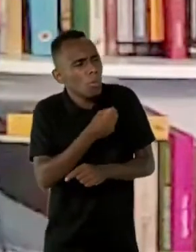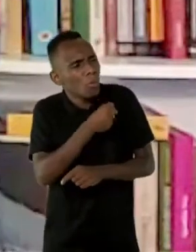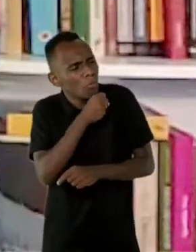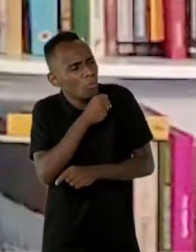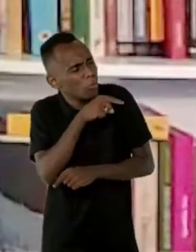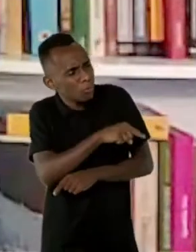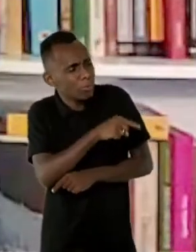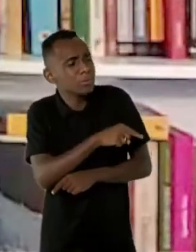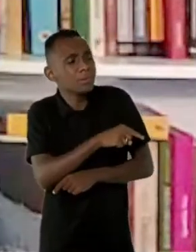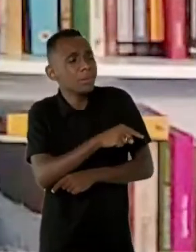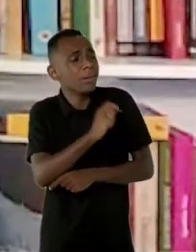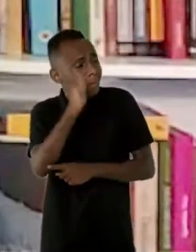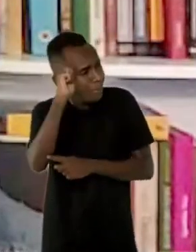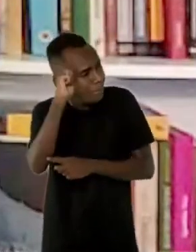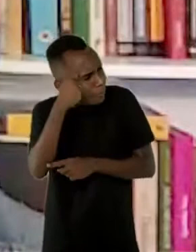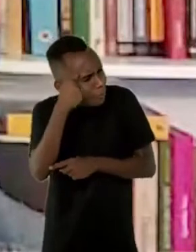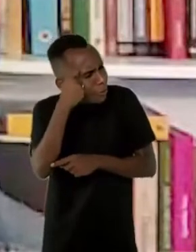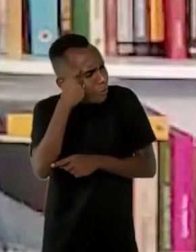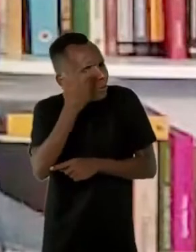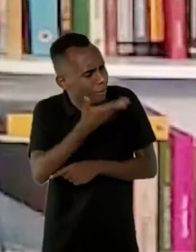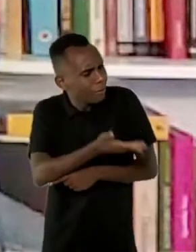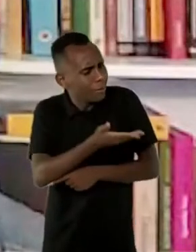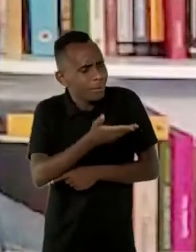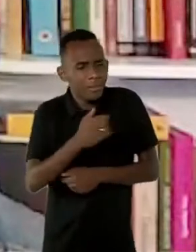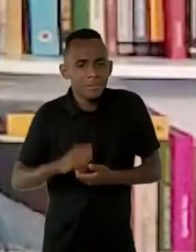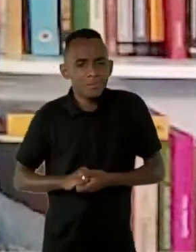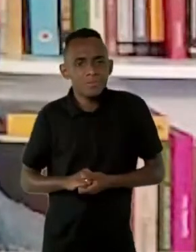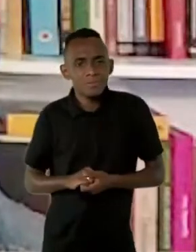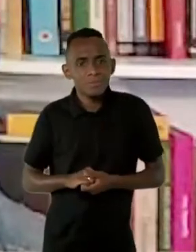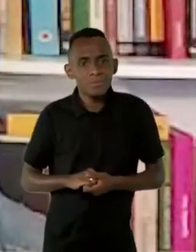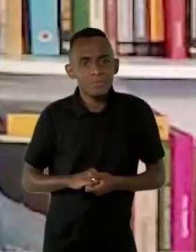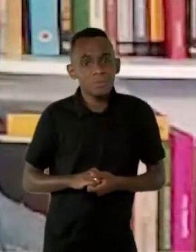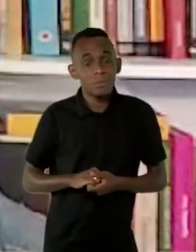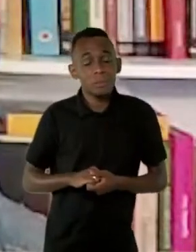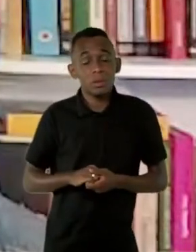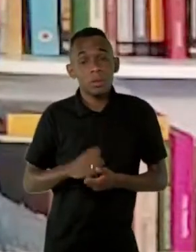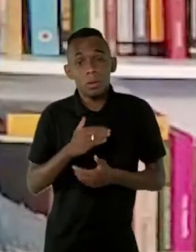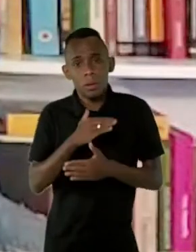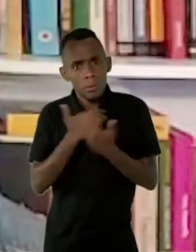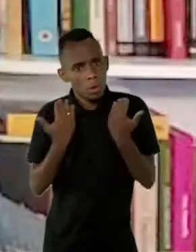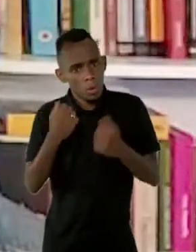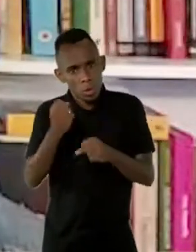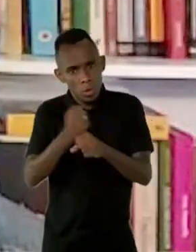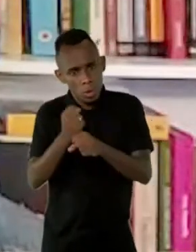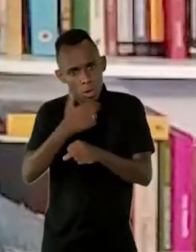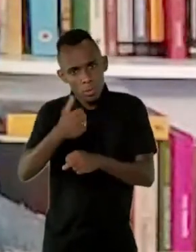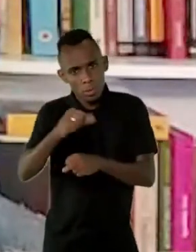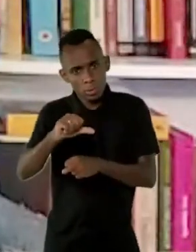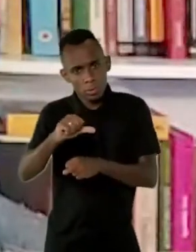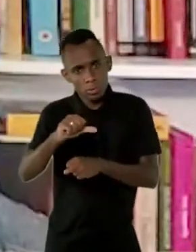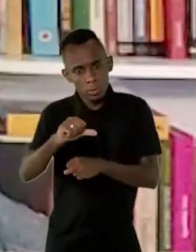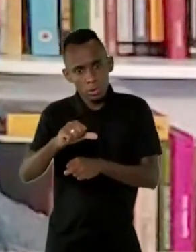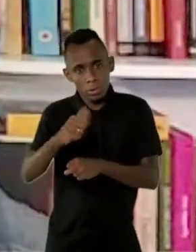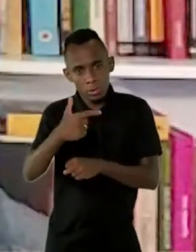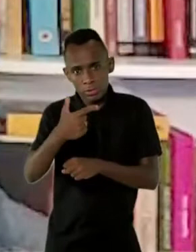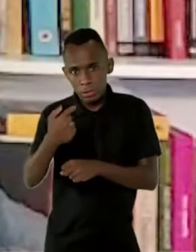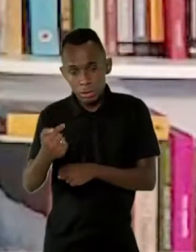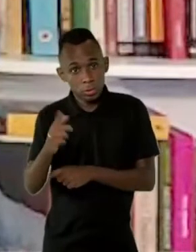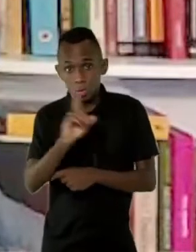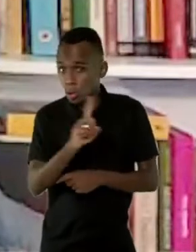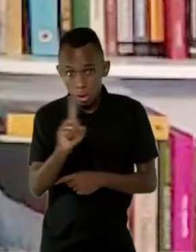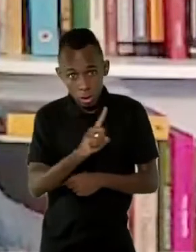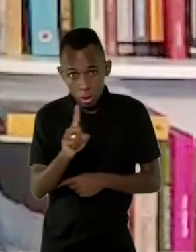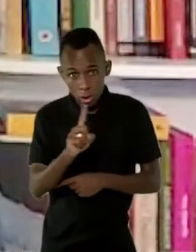Bitita. Deve ter falado sobre isso. Ele não morreu em 27, como ela falou, e todo mundo reproduz. Ele